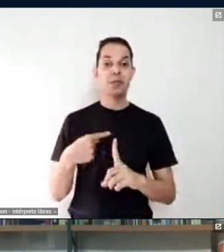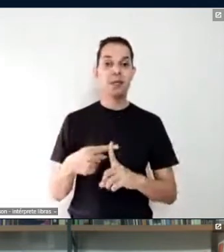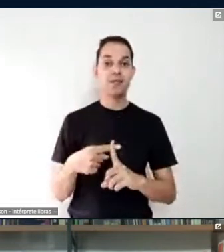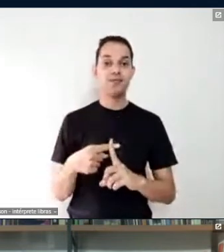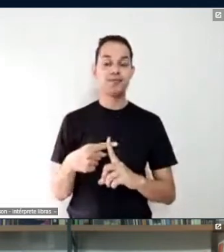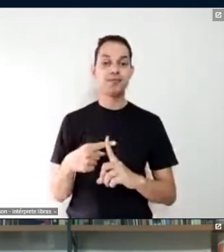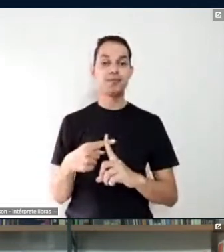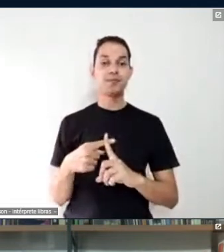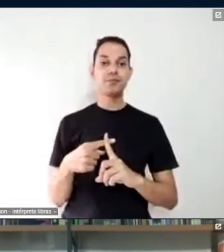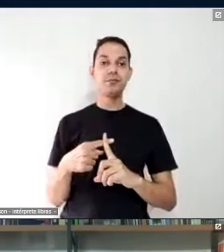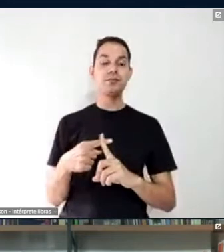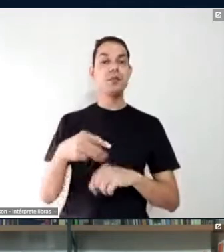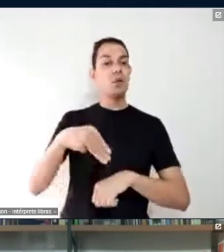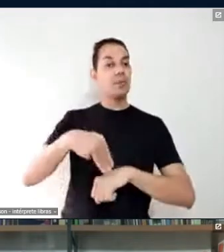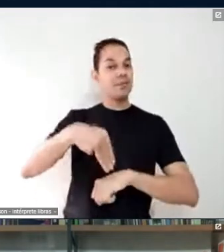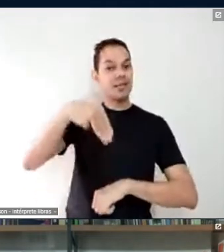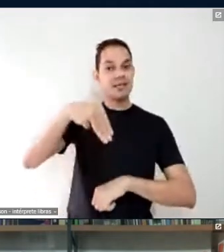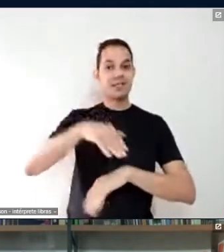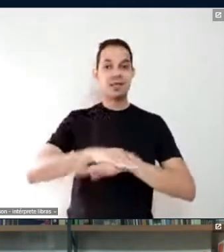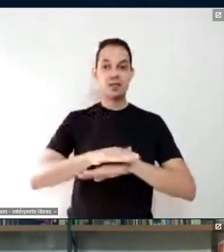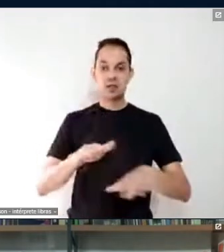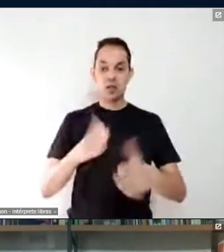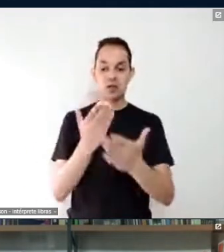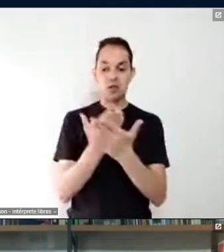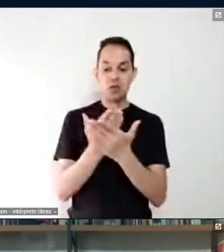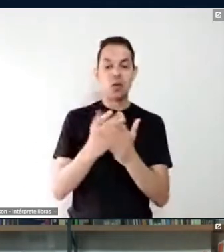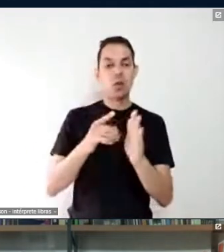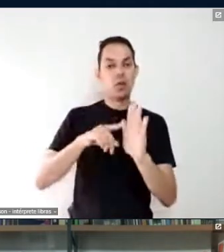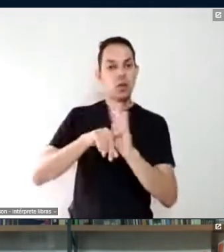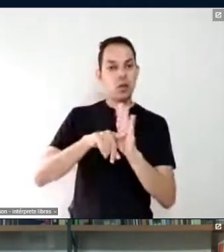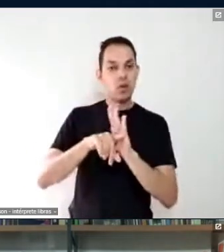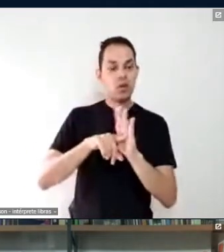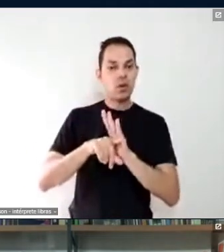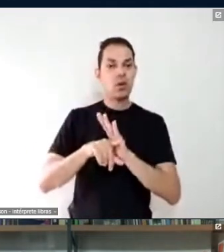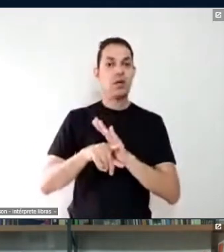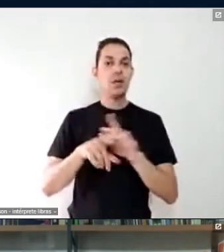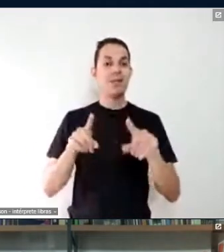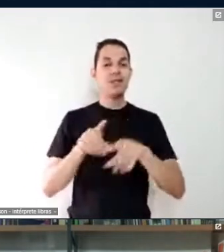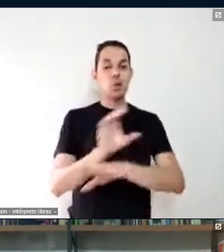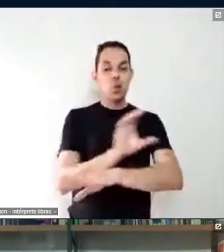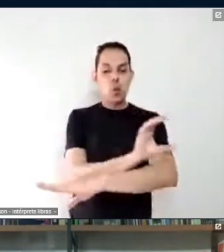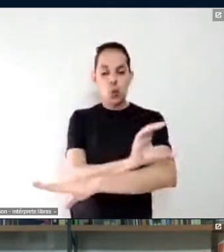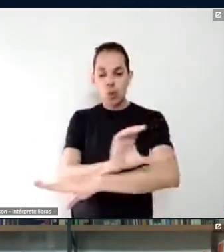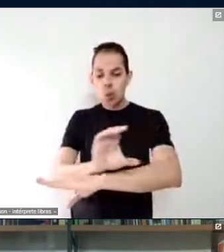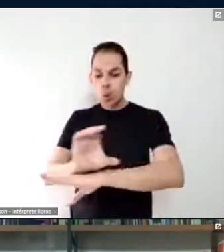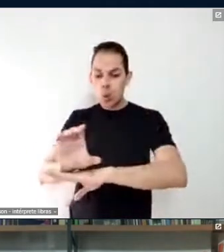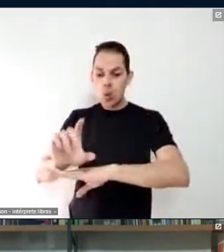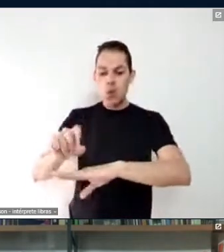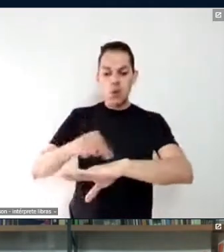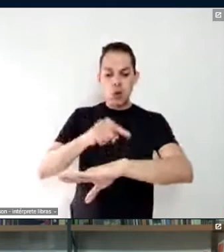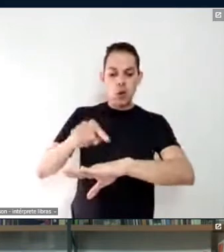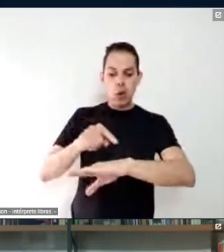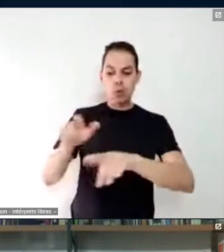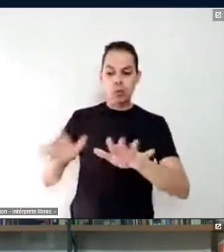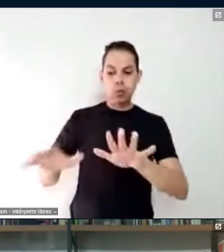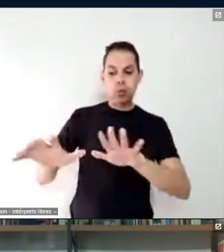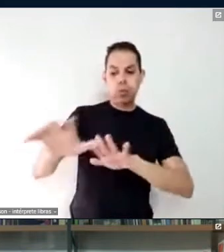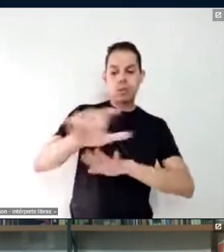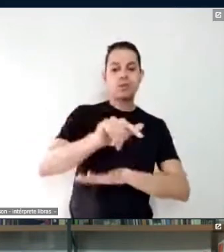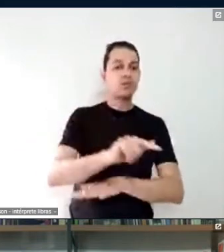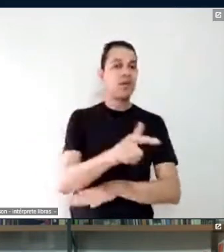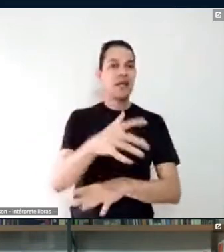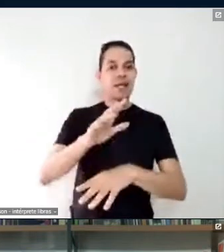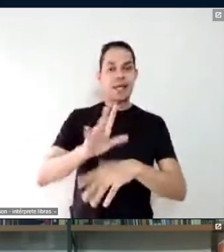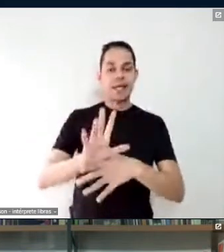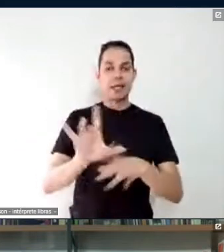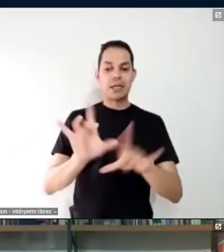a não ser o mestrado nos estudos da tradução, nós não temos cursos de horas por setor, uma especialização nós não